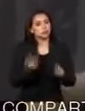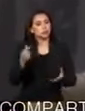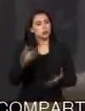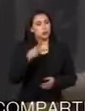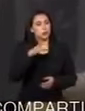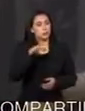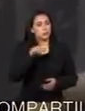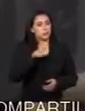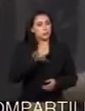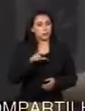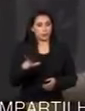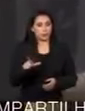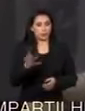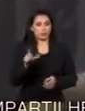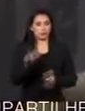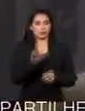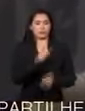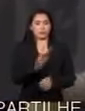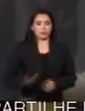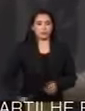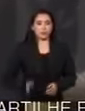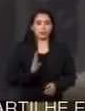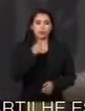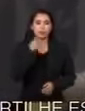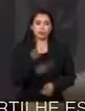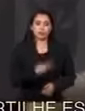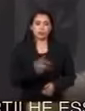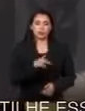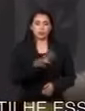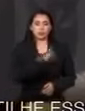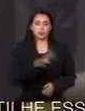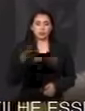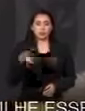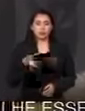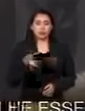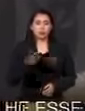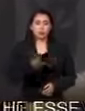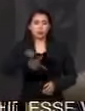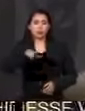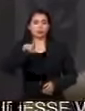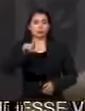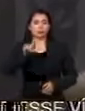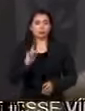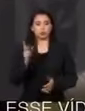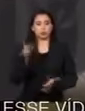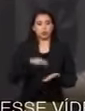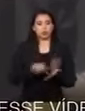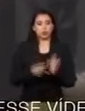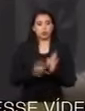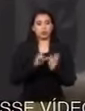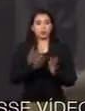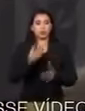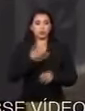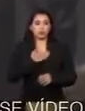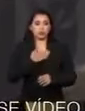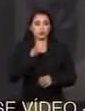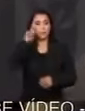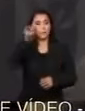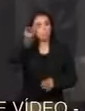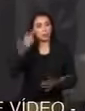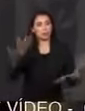já citado pelos colegas da Defensoria Pública e pelos demais que me antecederam, eles se endereçam aos pretos, pobres e